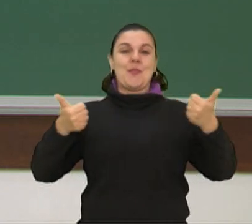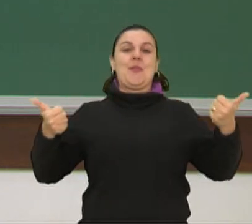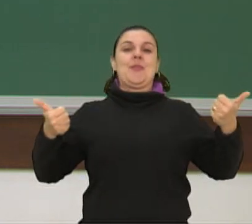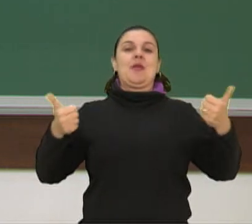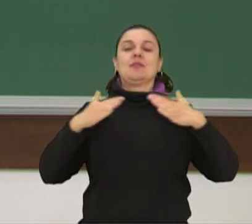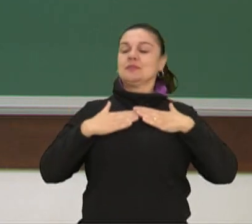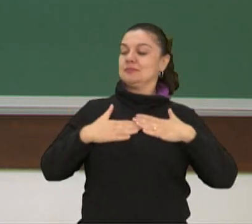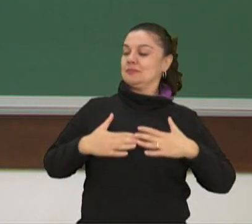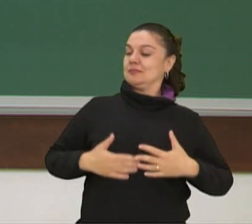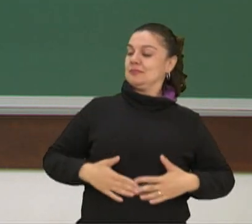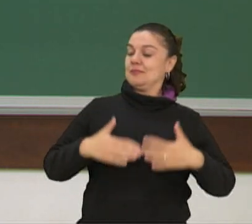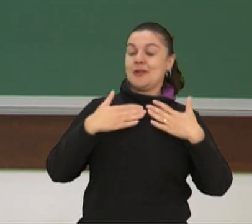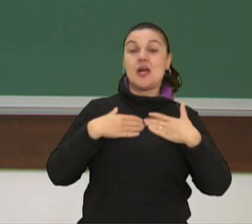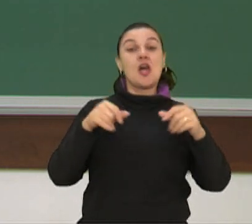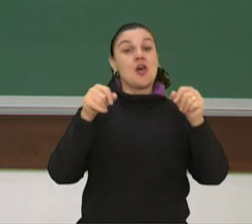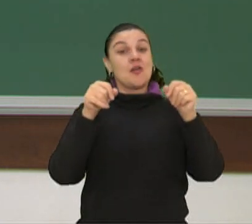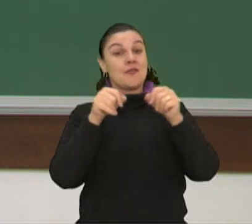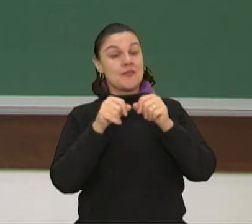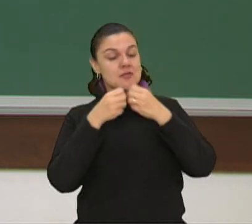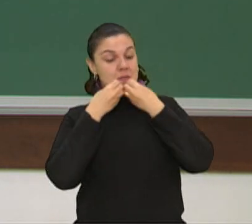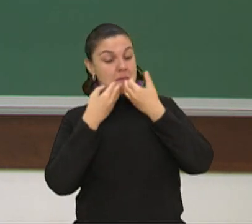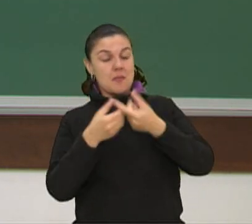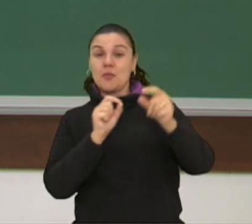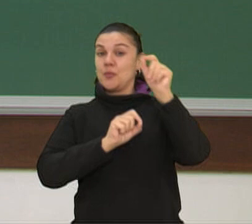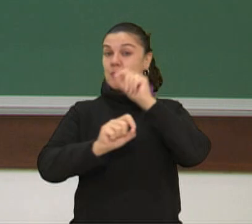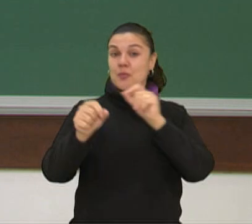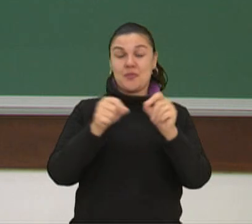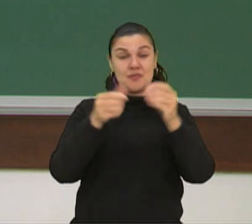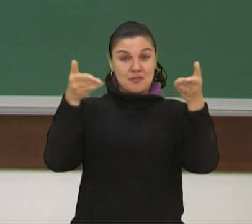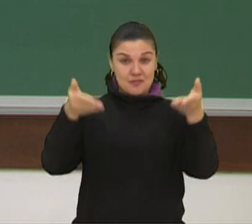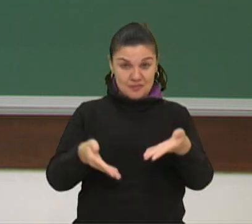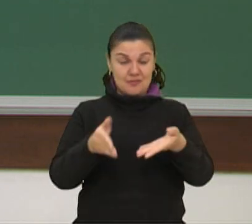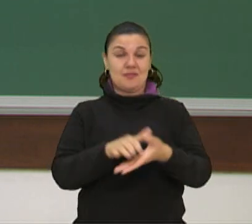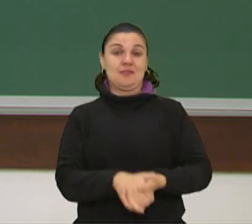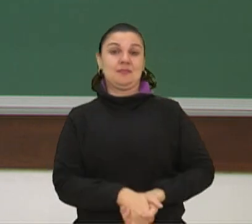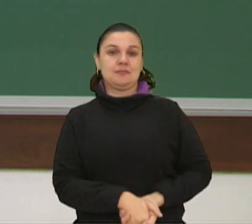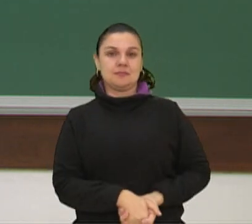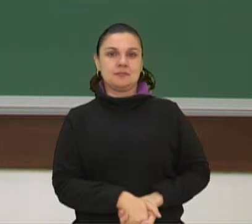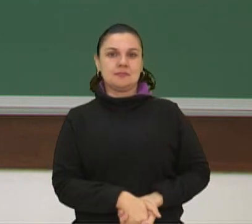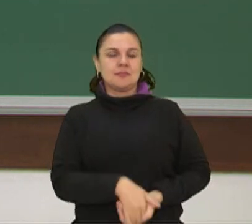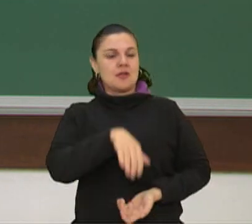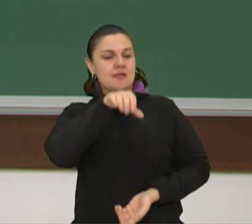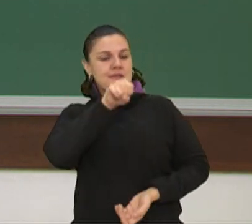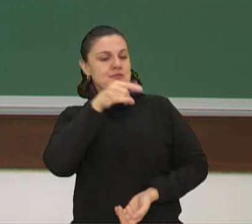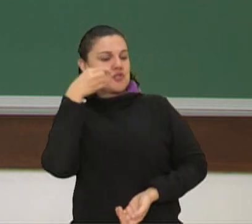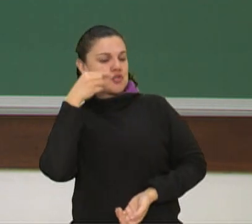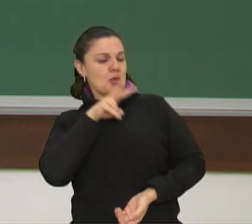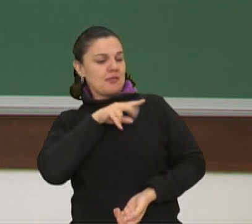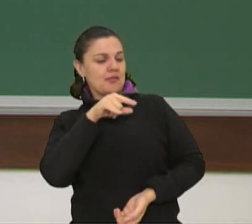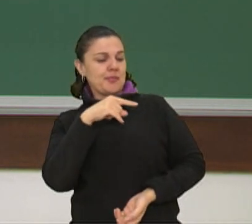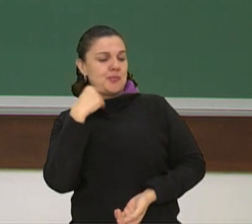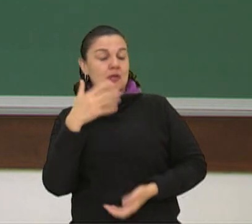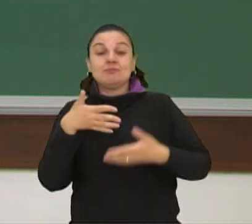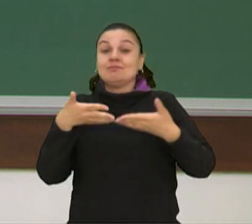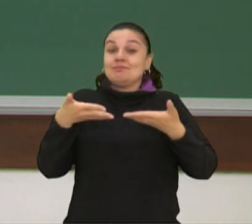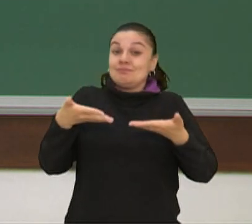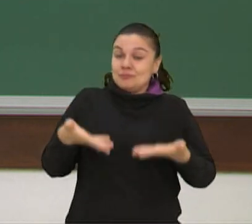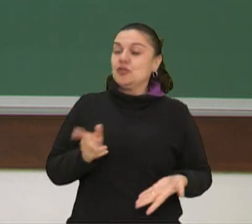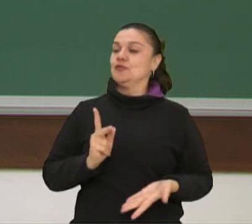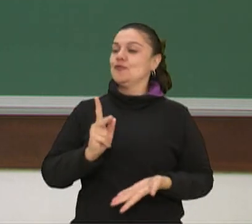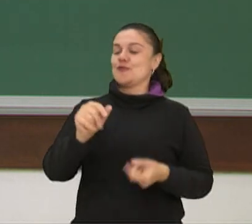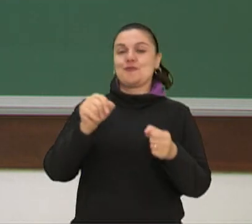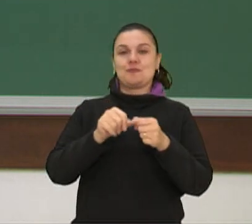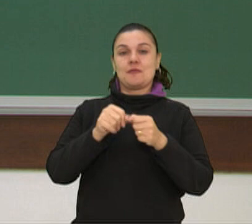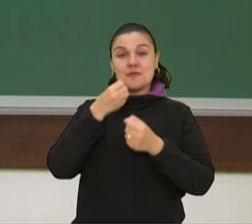você faria? E ele responde: eu continuaria a fazer exatamente o que estou fazendo.